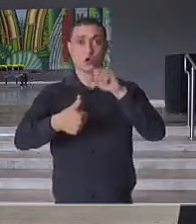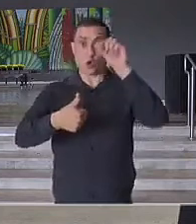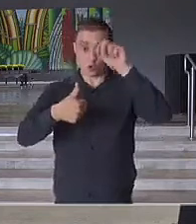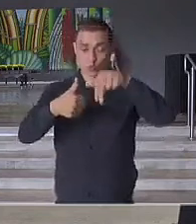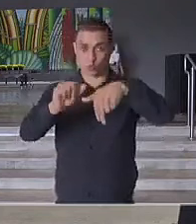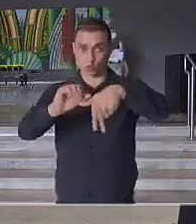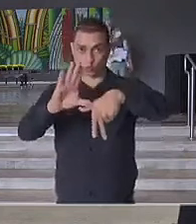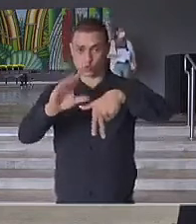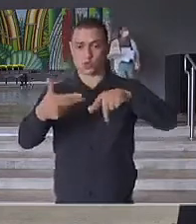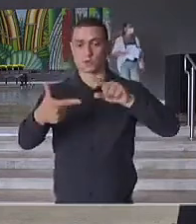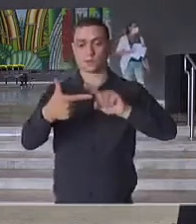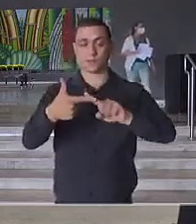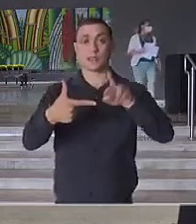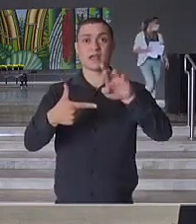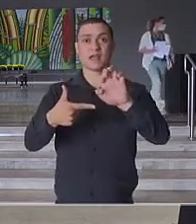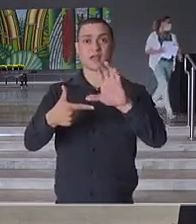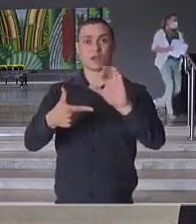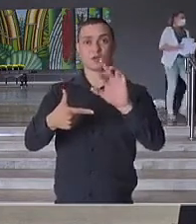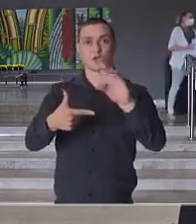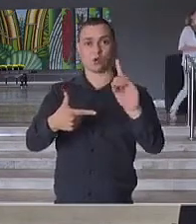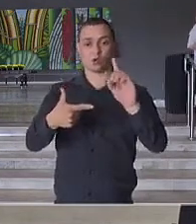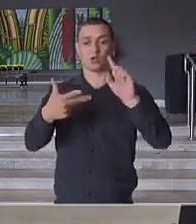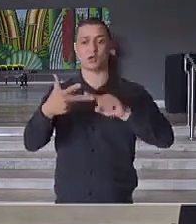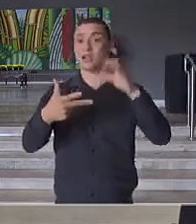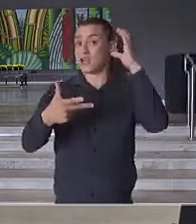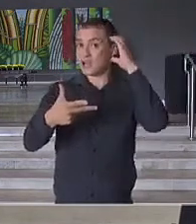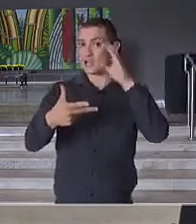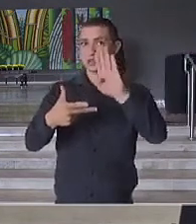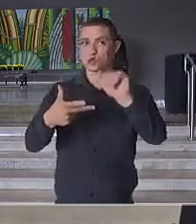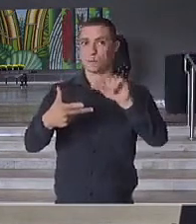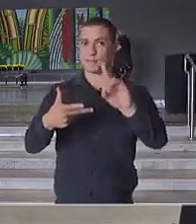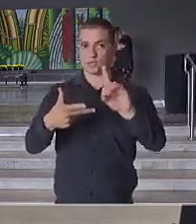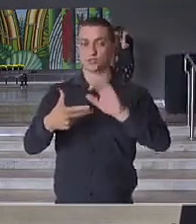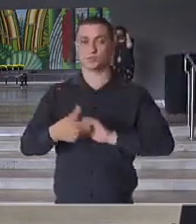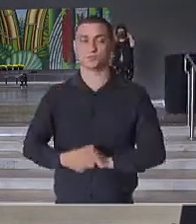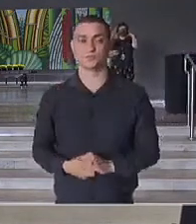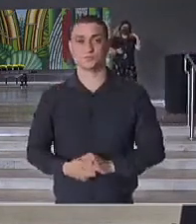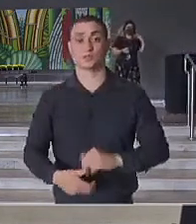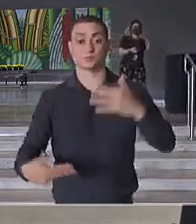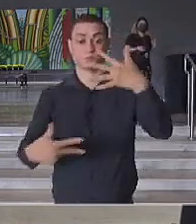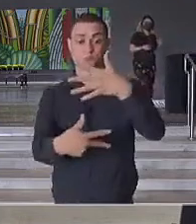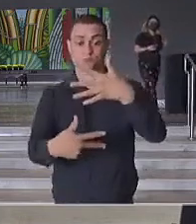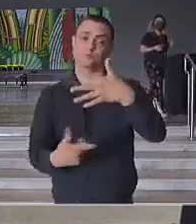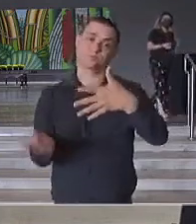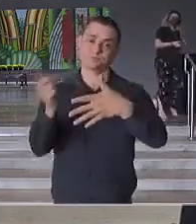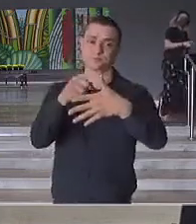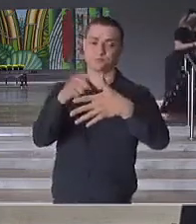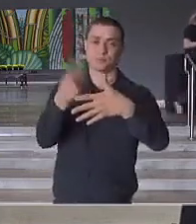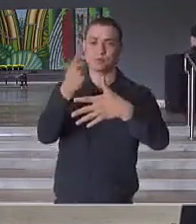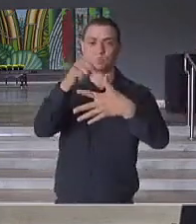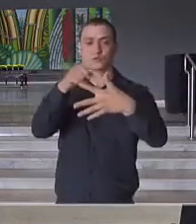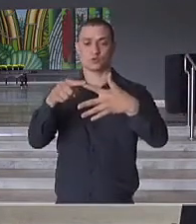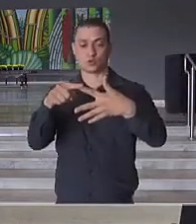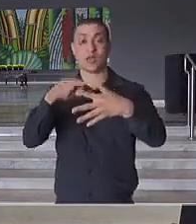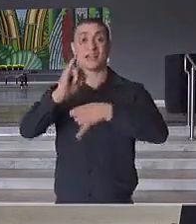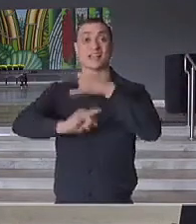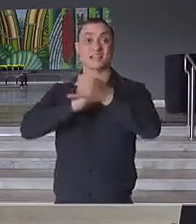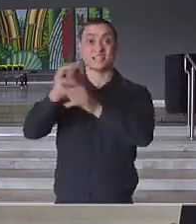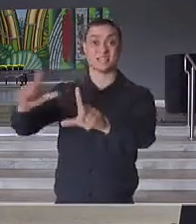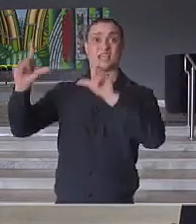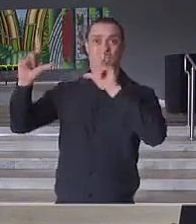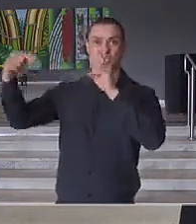Cultura, a Record TV e a Rádio Bandeirantes e Rádio Band News. Vamos então, as duas primeiras perguntas são